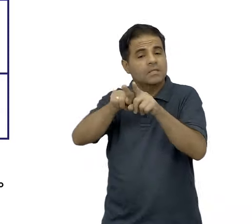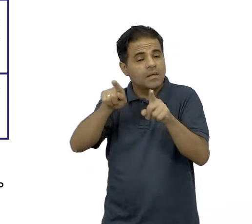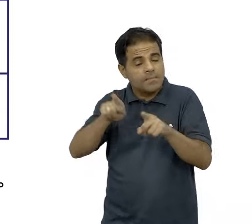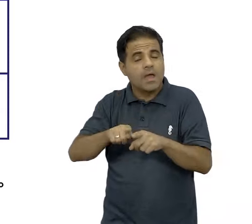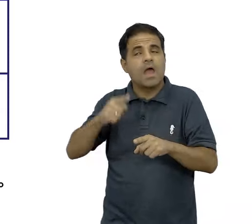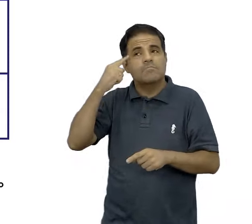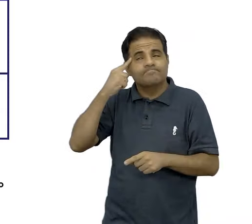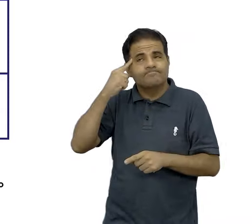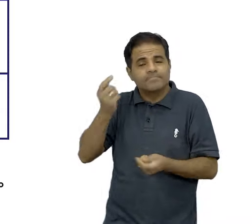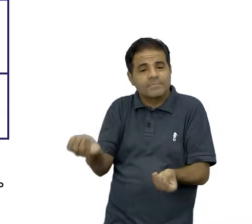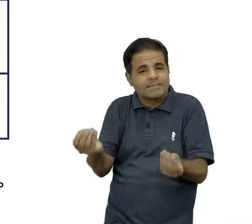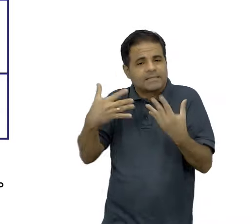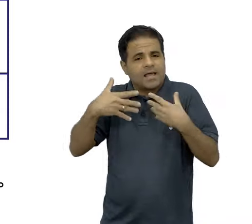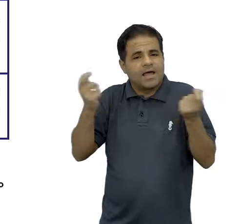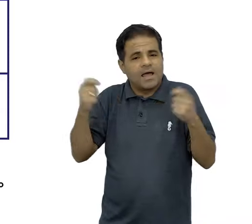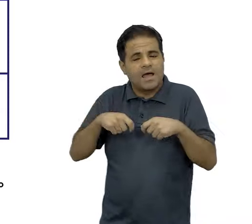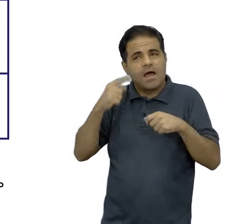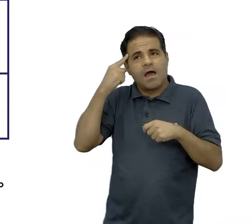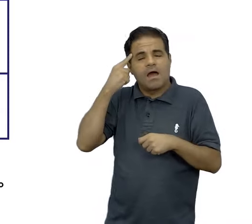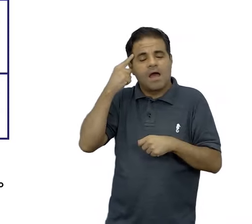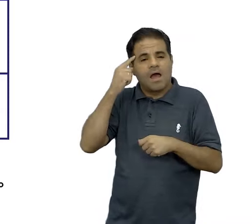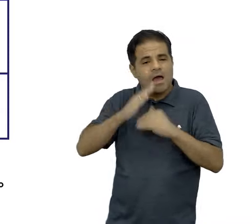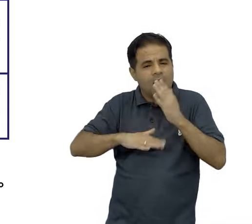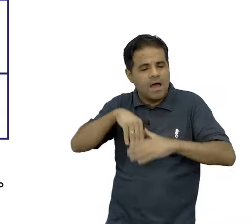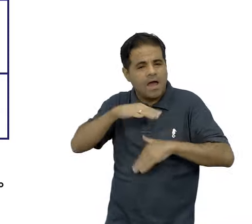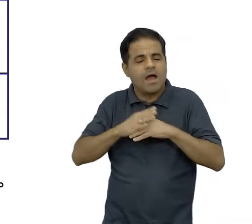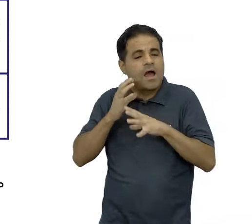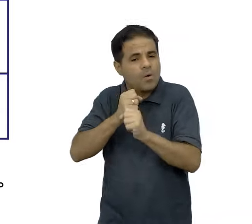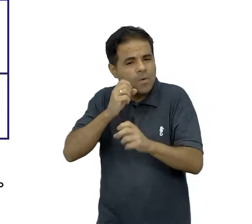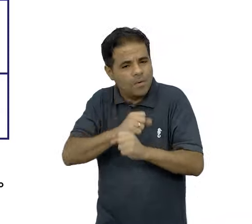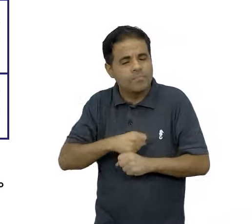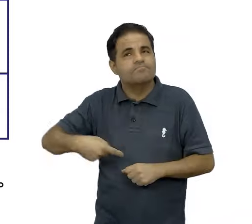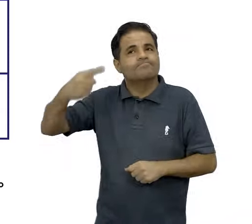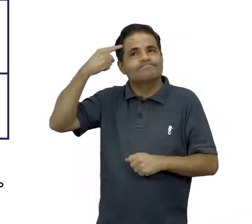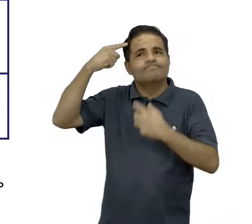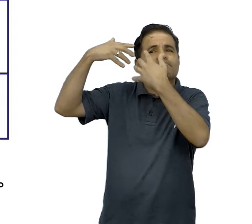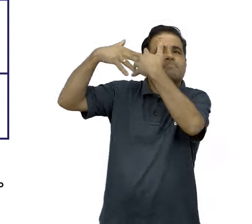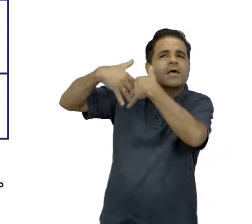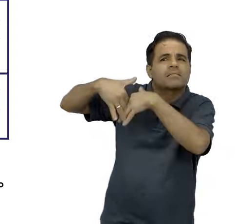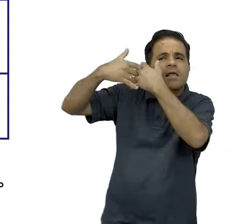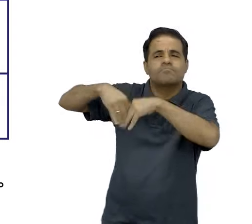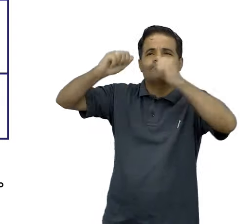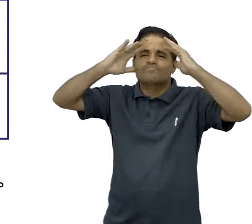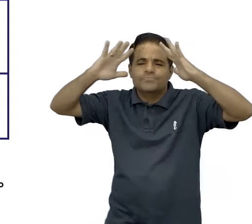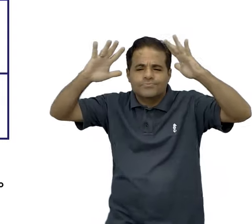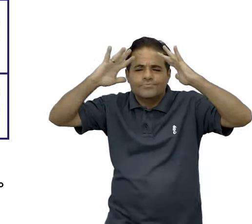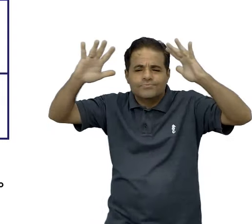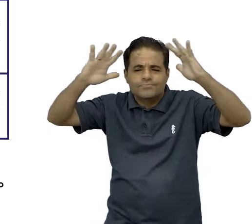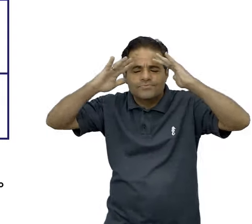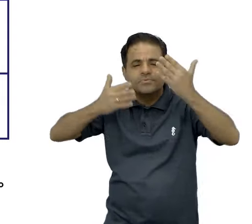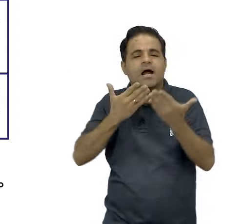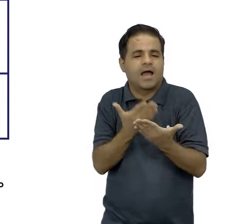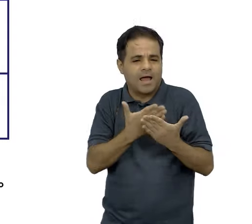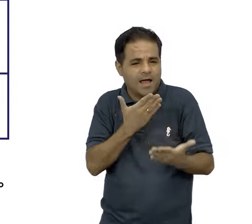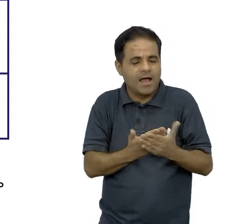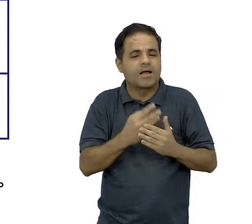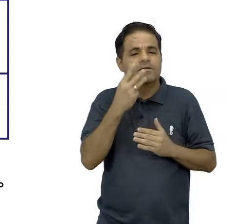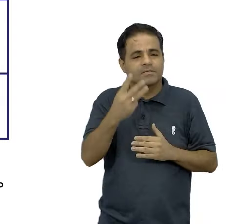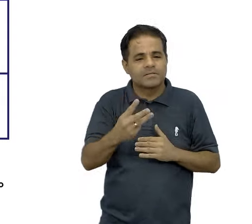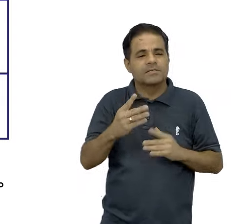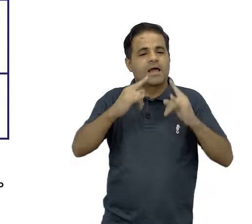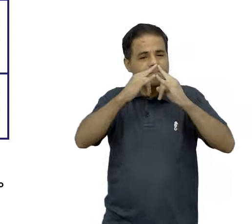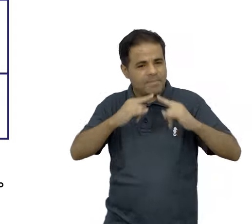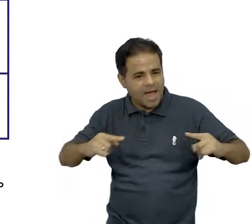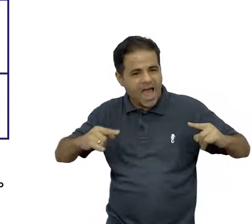também possibilitar essa apropriação da modalidade do cálculo mental, né? Então, a aula 3 da Barraca de